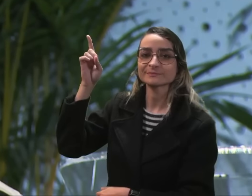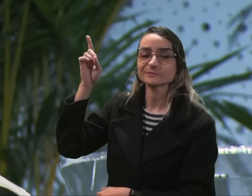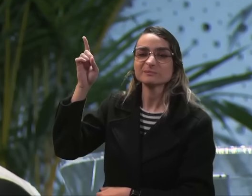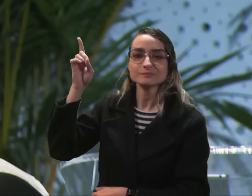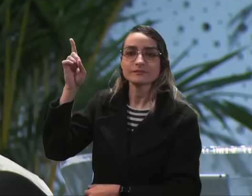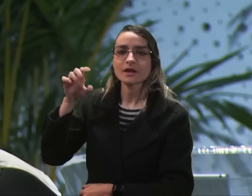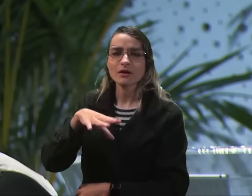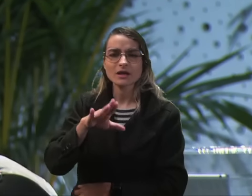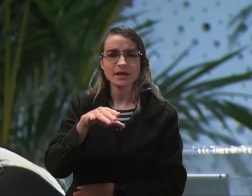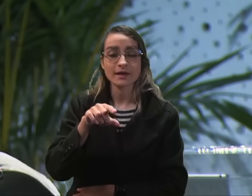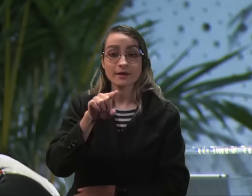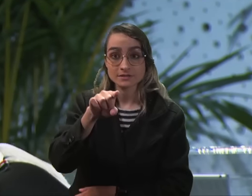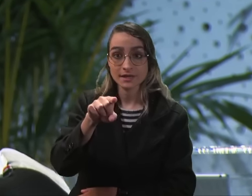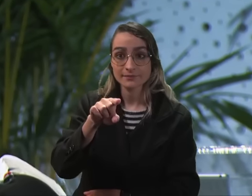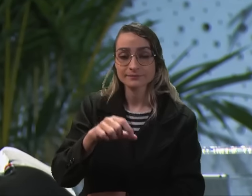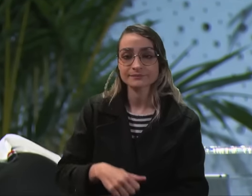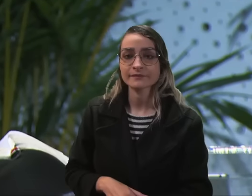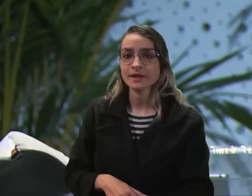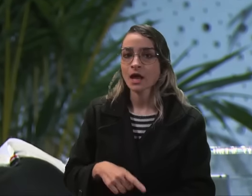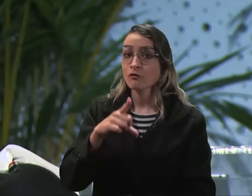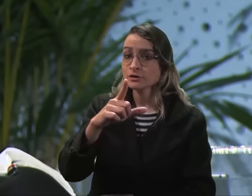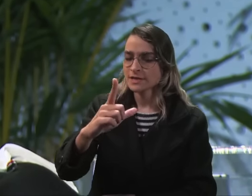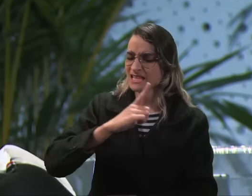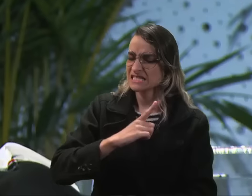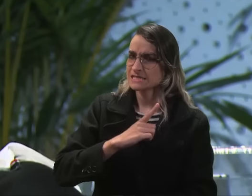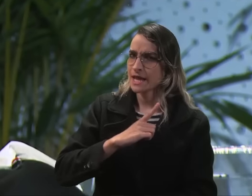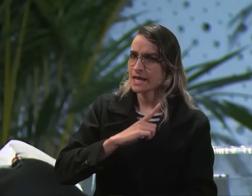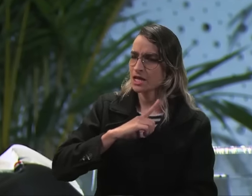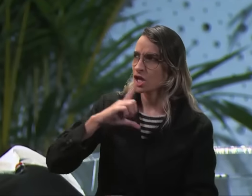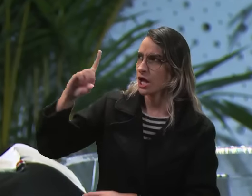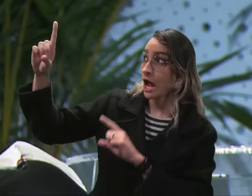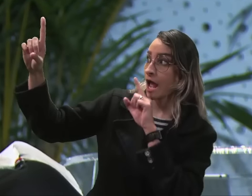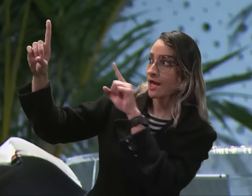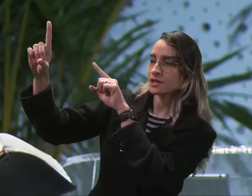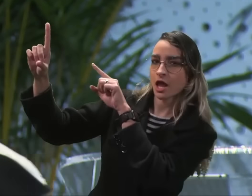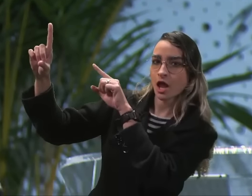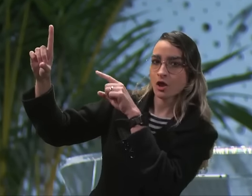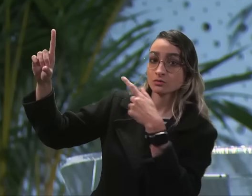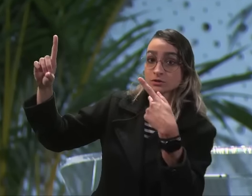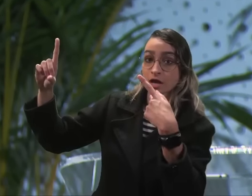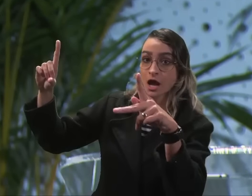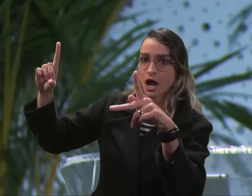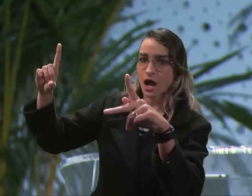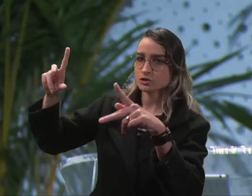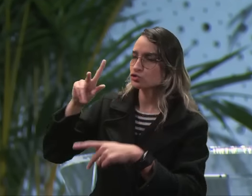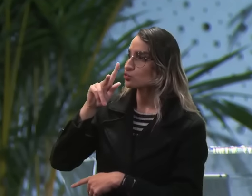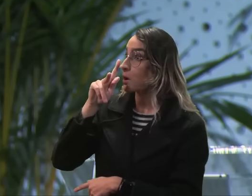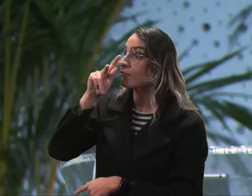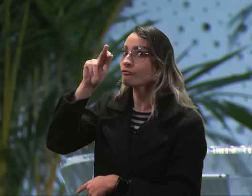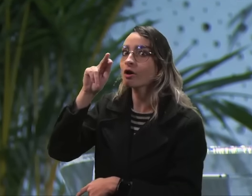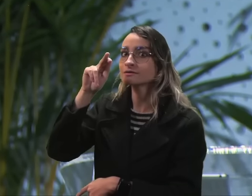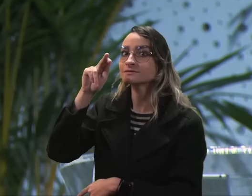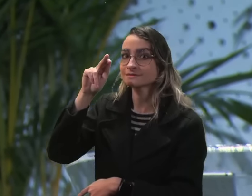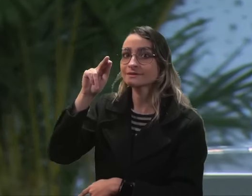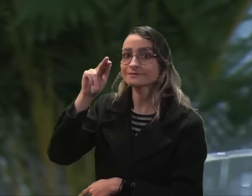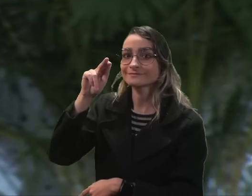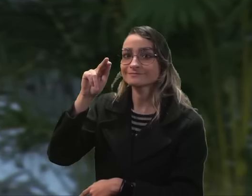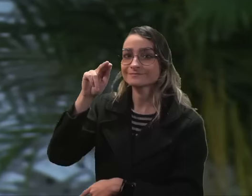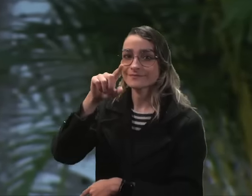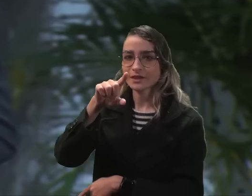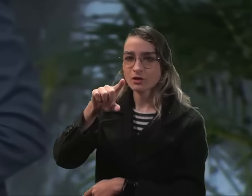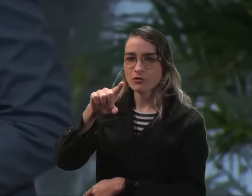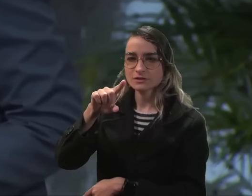você feito de Deus este seu dele o seu refúgio o seu baluarte sim ou não confia